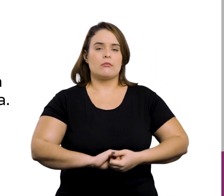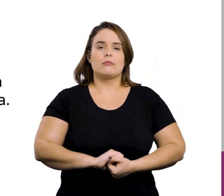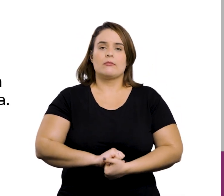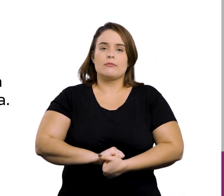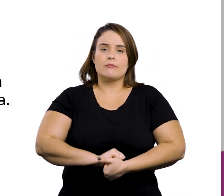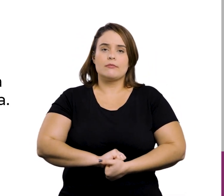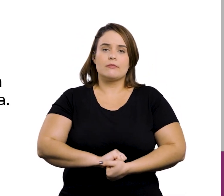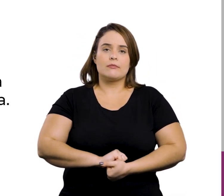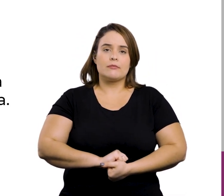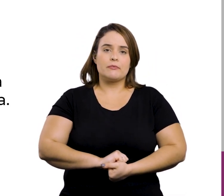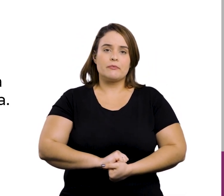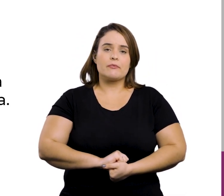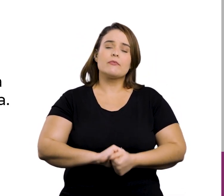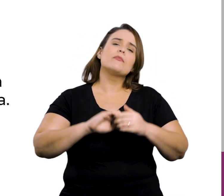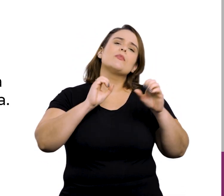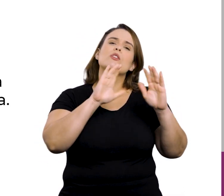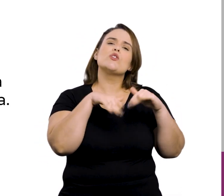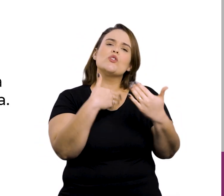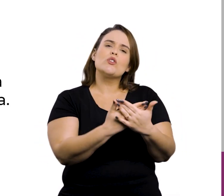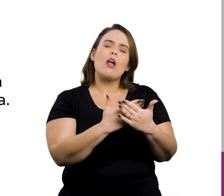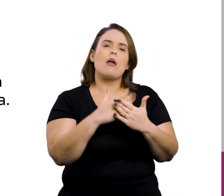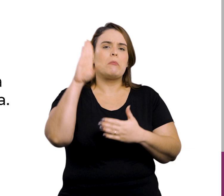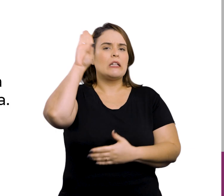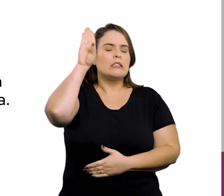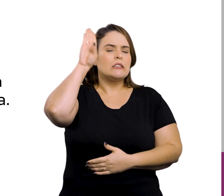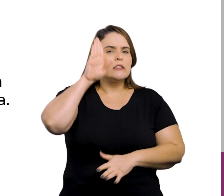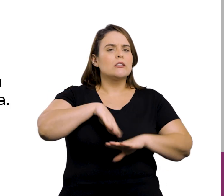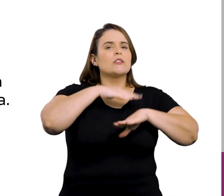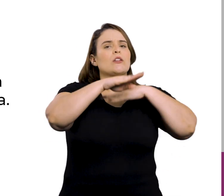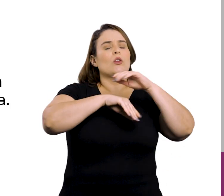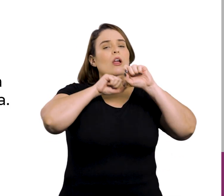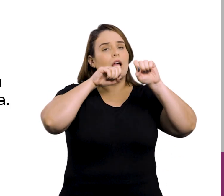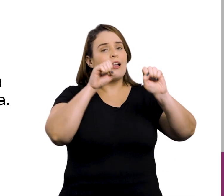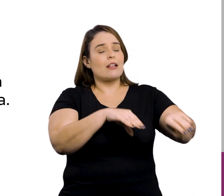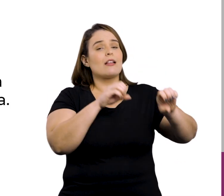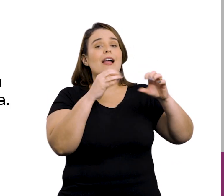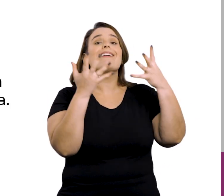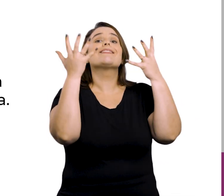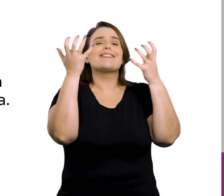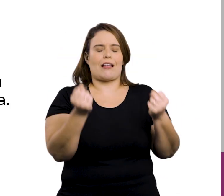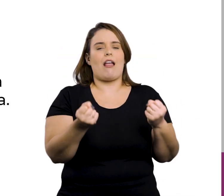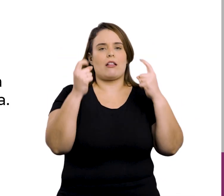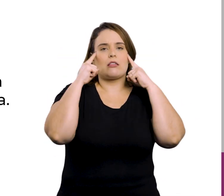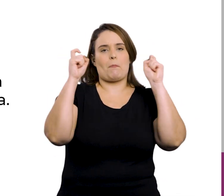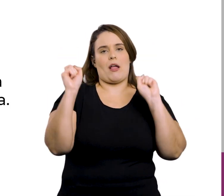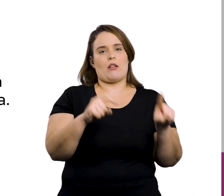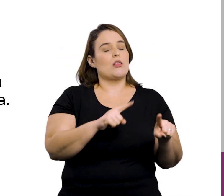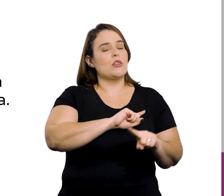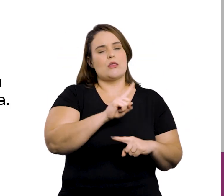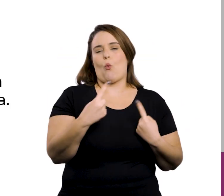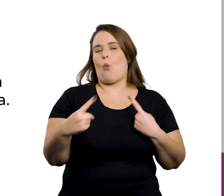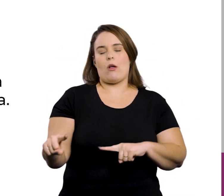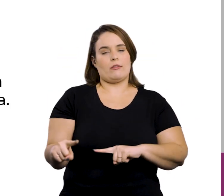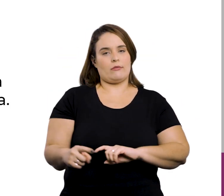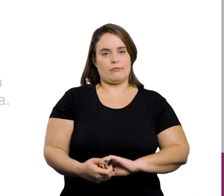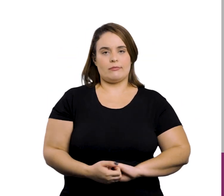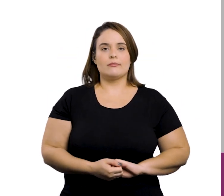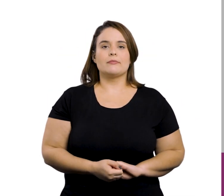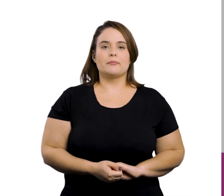ser desenvolvida pelas escolas militarizadas é a educação para a aceitação da barbárie e não contra